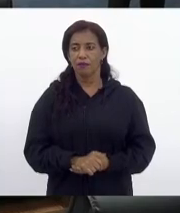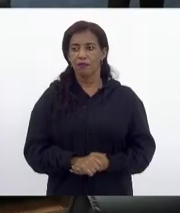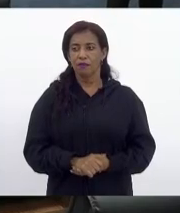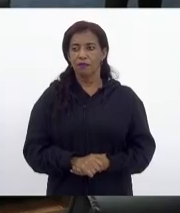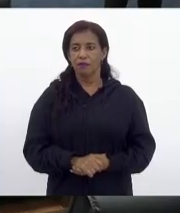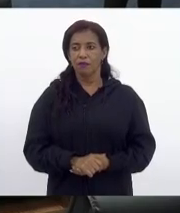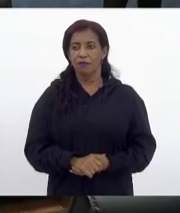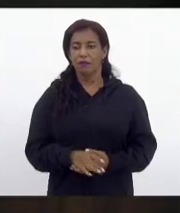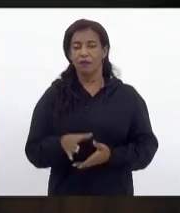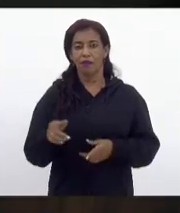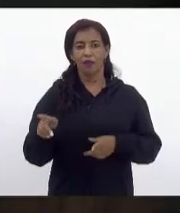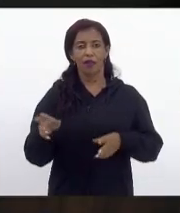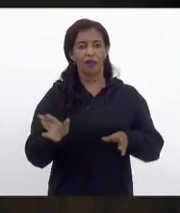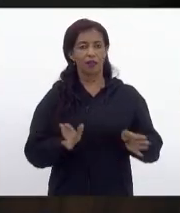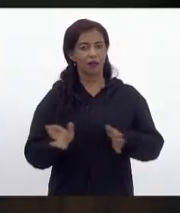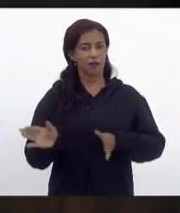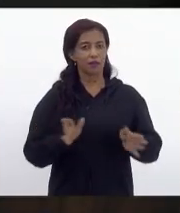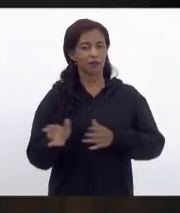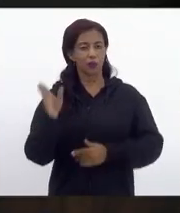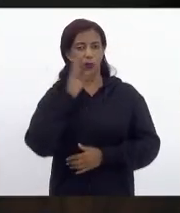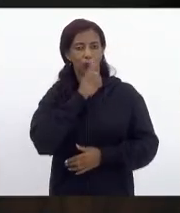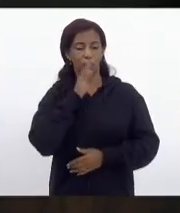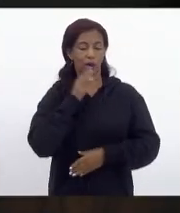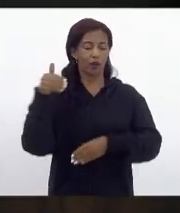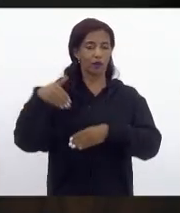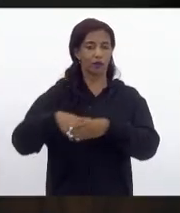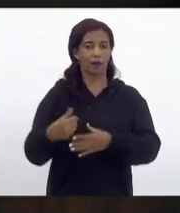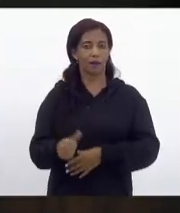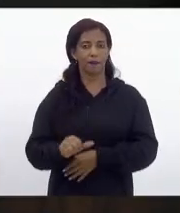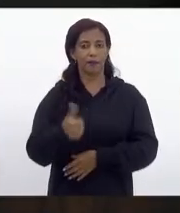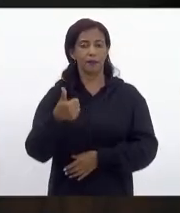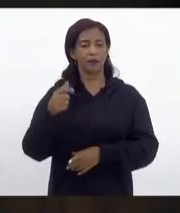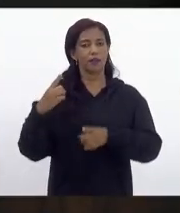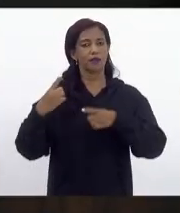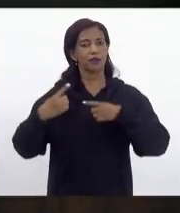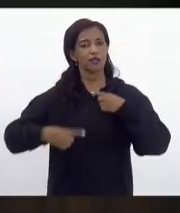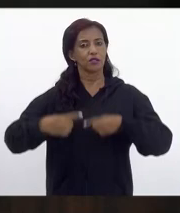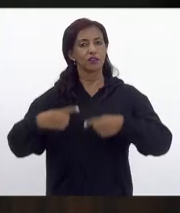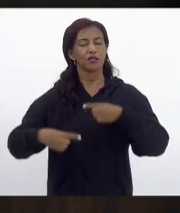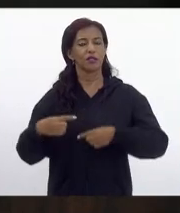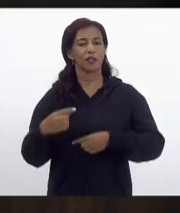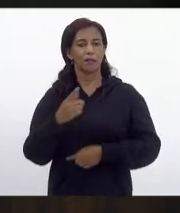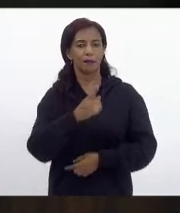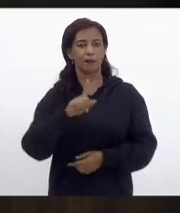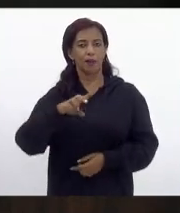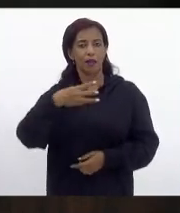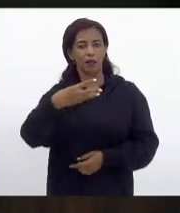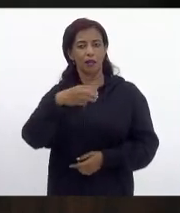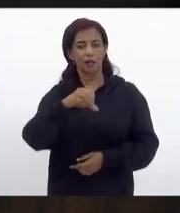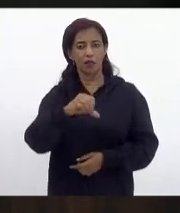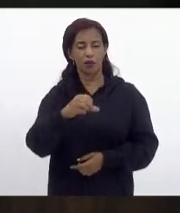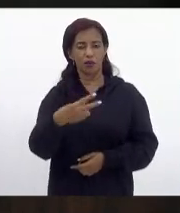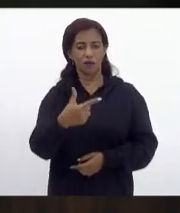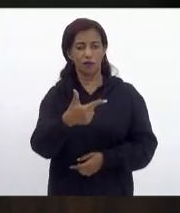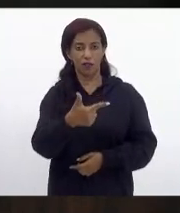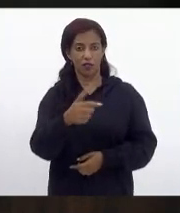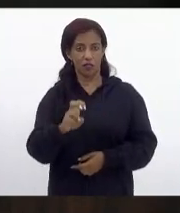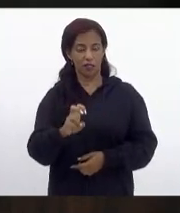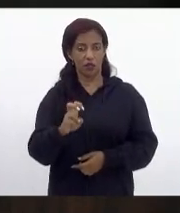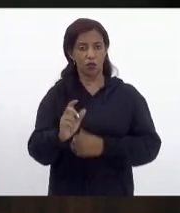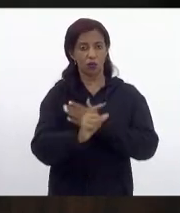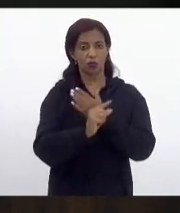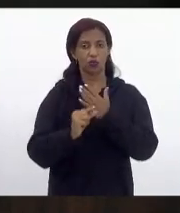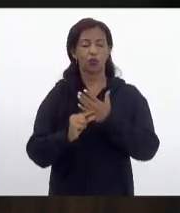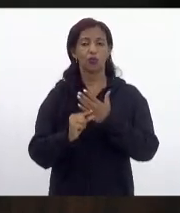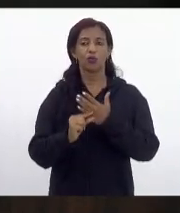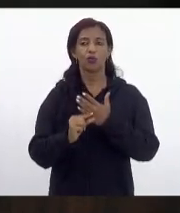Em tramitação ordinária e em votação em primeira discussão. Projeto de lei 3925-21, de autoria